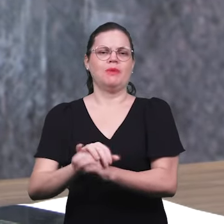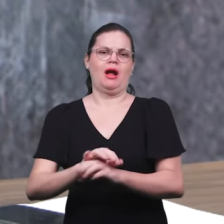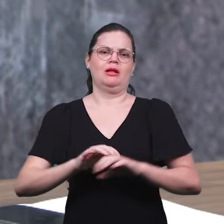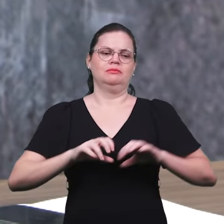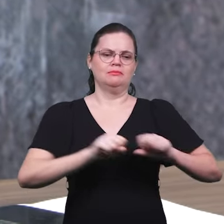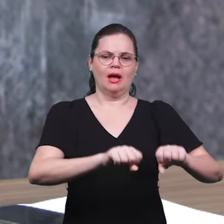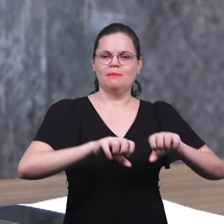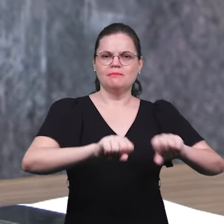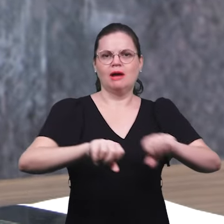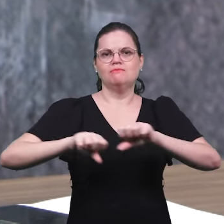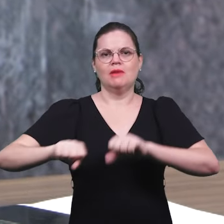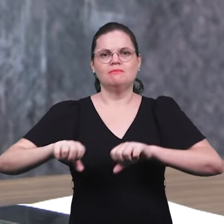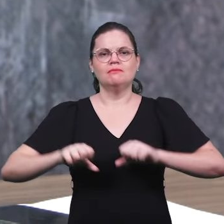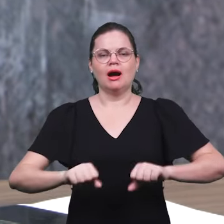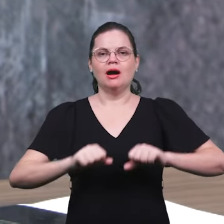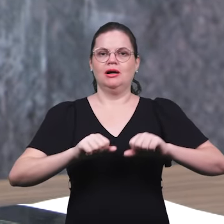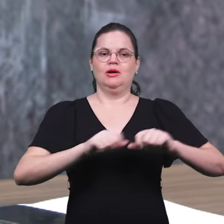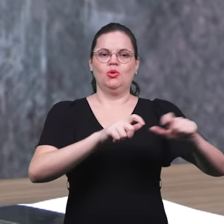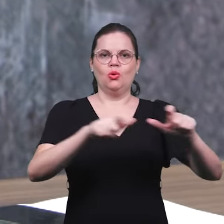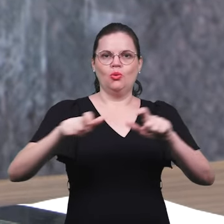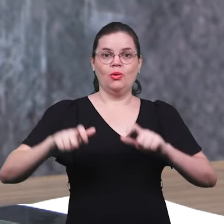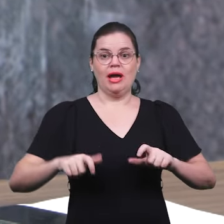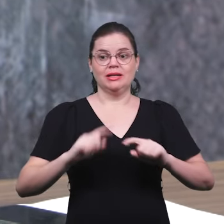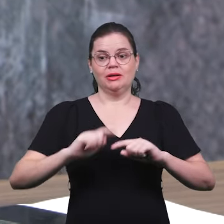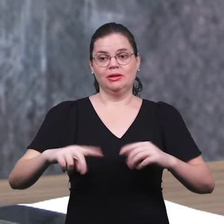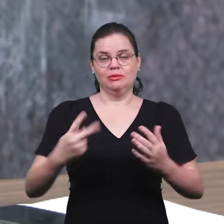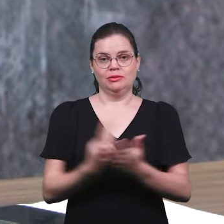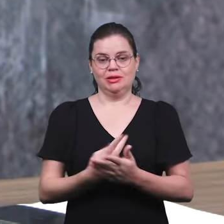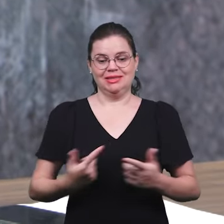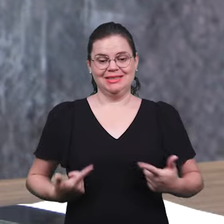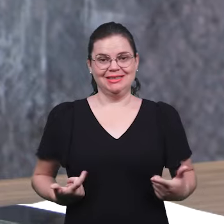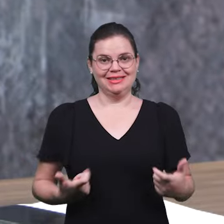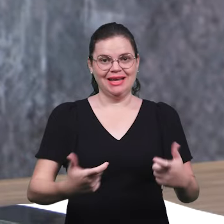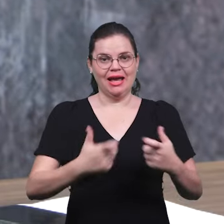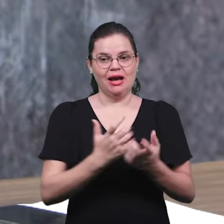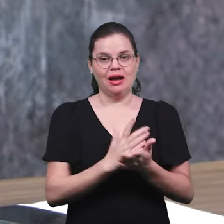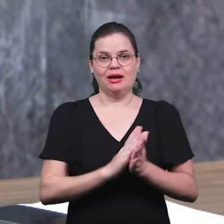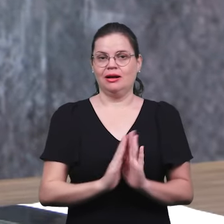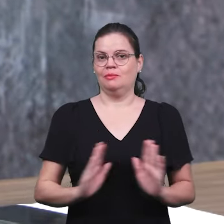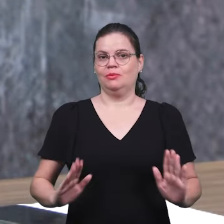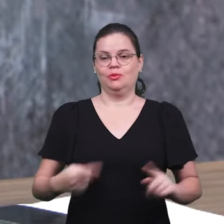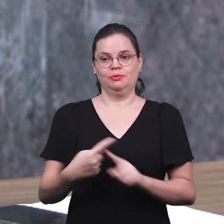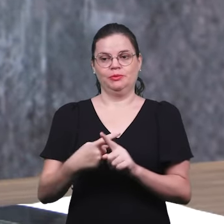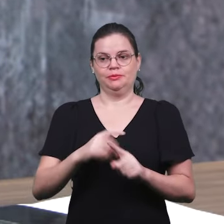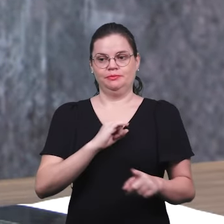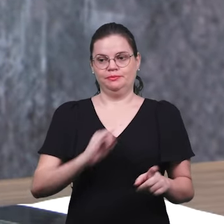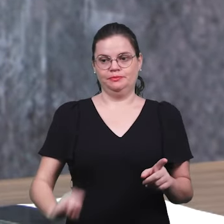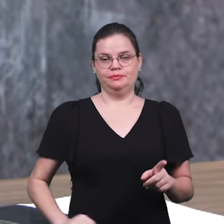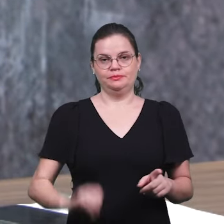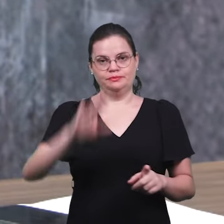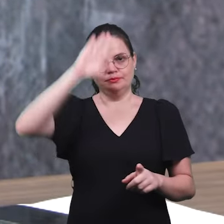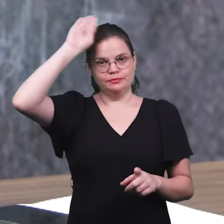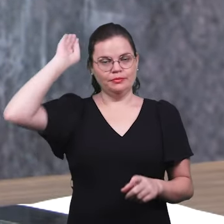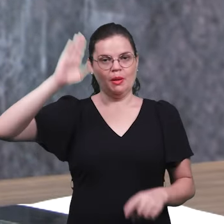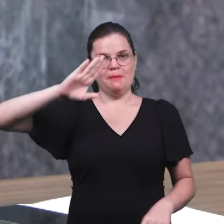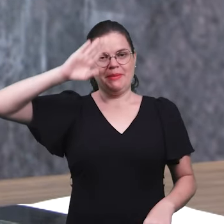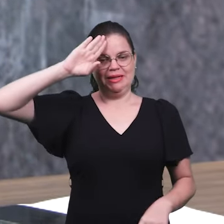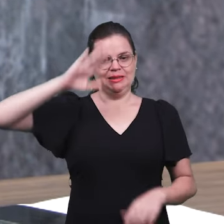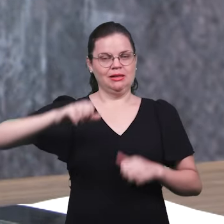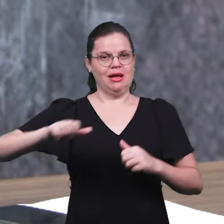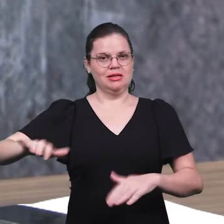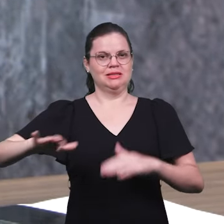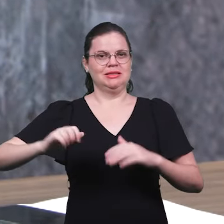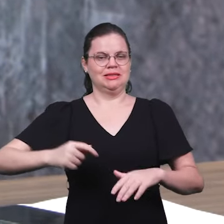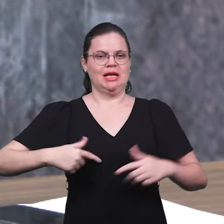guerras elas deixaram de existir. O Império Romano não conseguiu manter essa máquina militar funcionando,